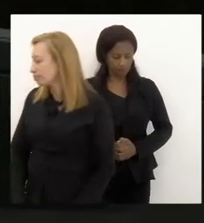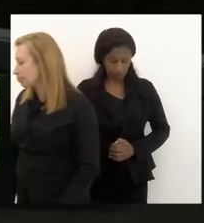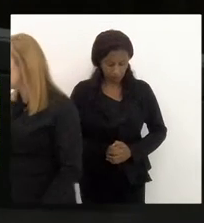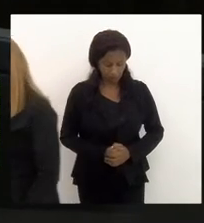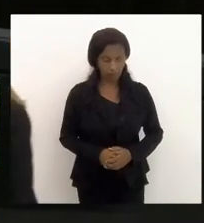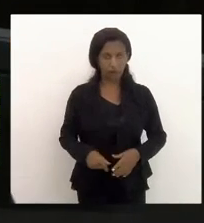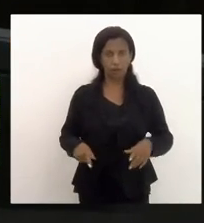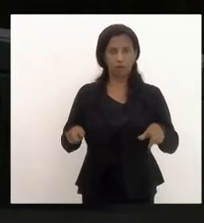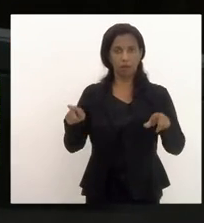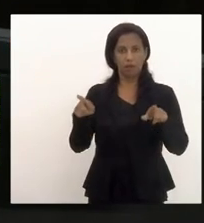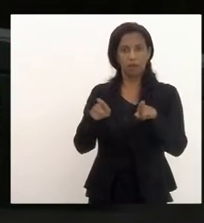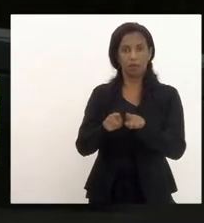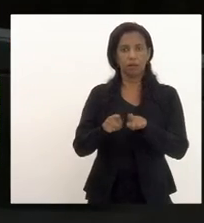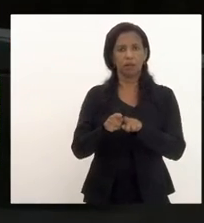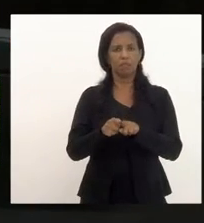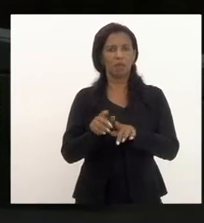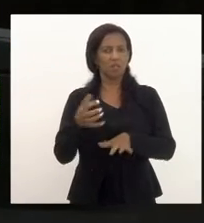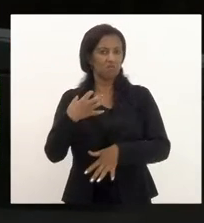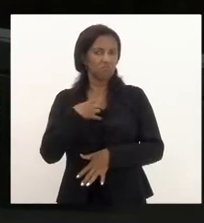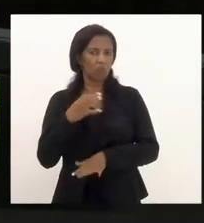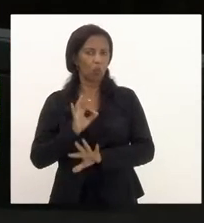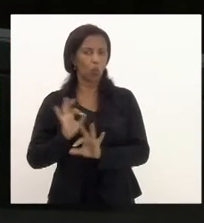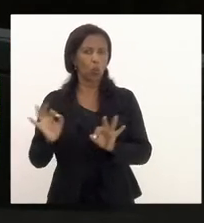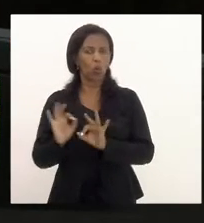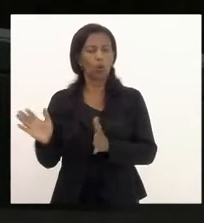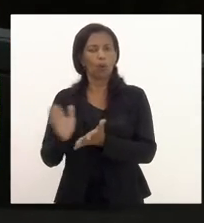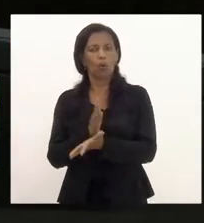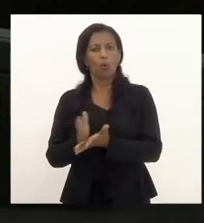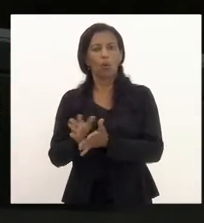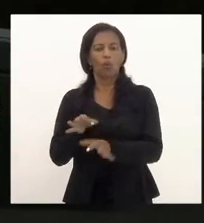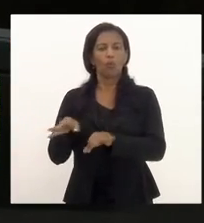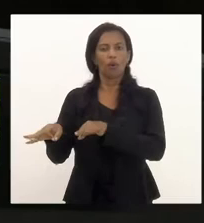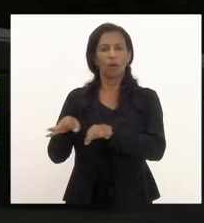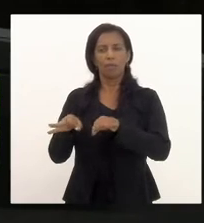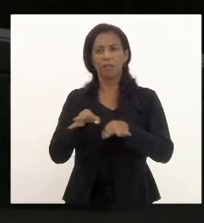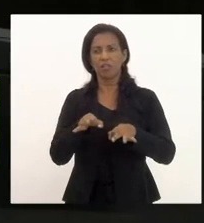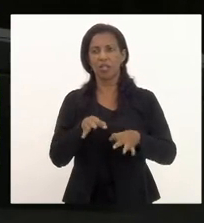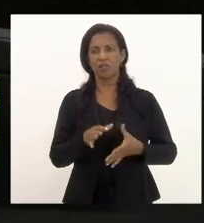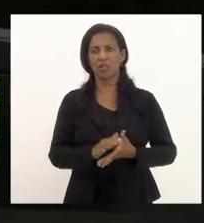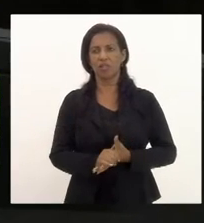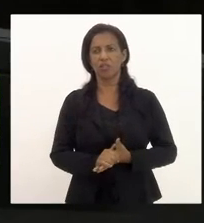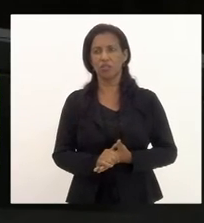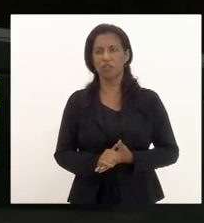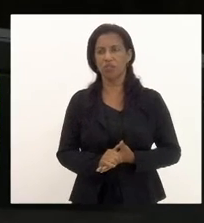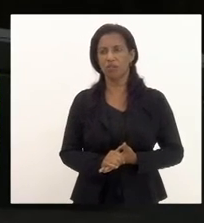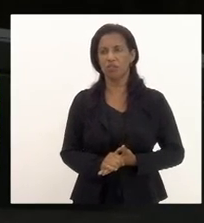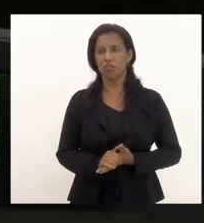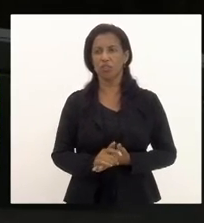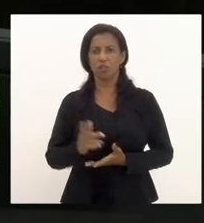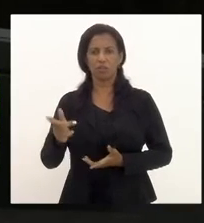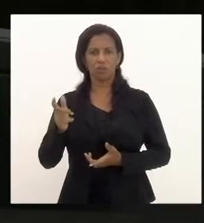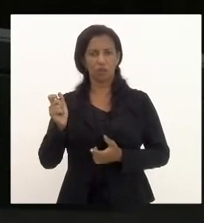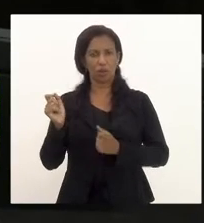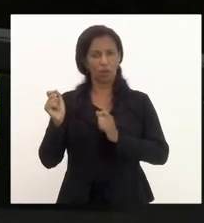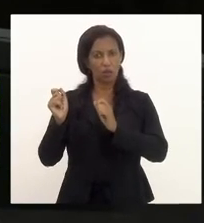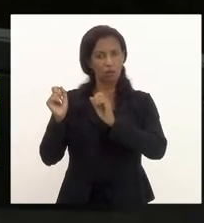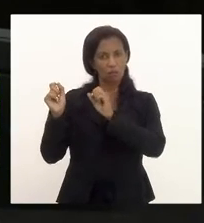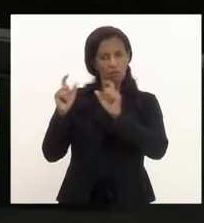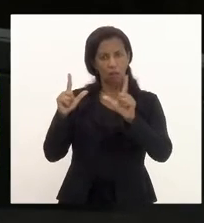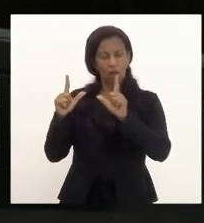inclusive porque é nem nos cabe né mas de qualquer forma nosso objetivo aqui é só alertar